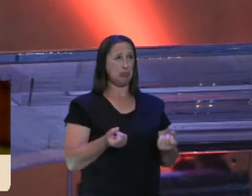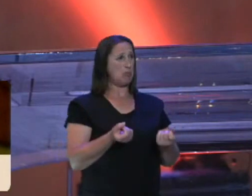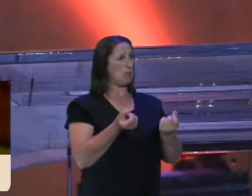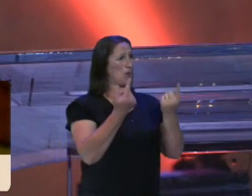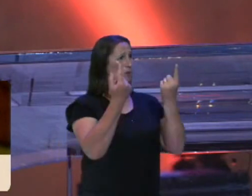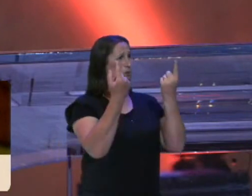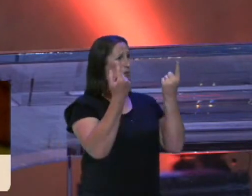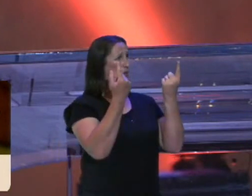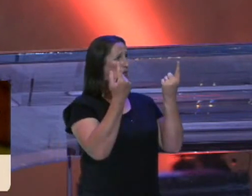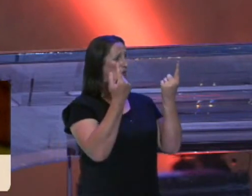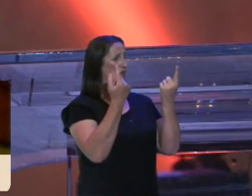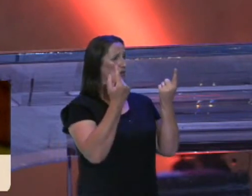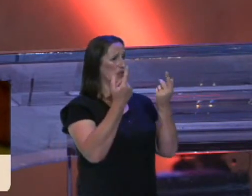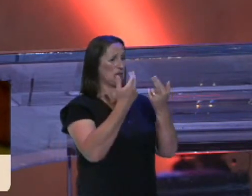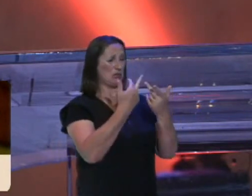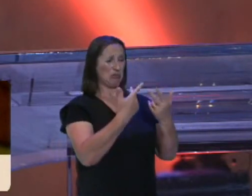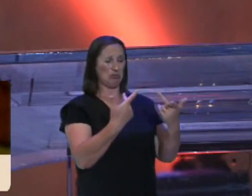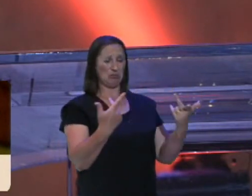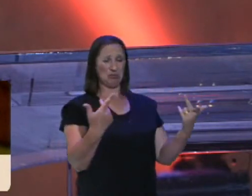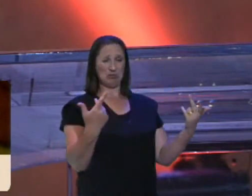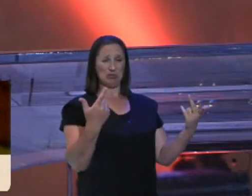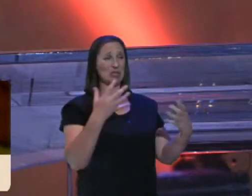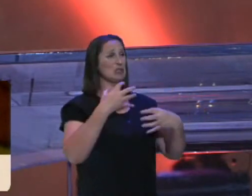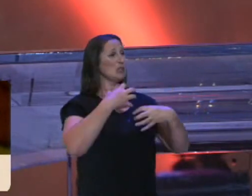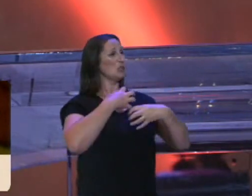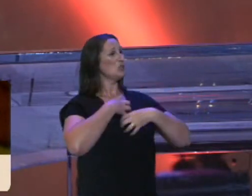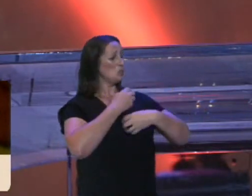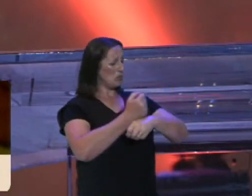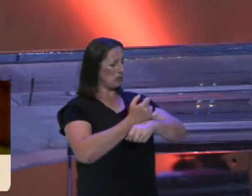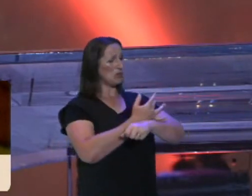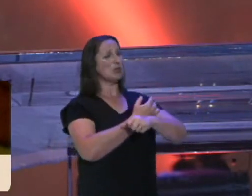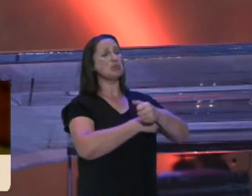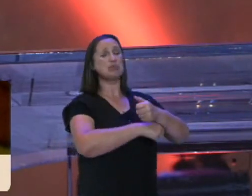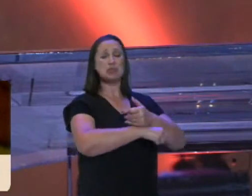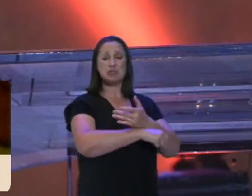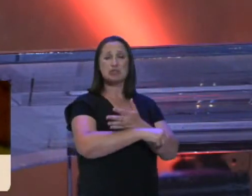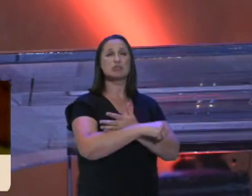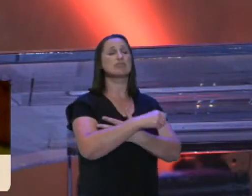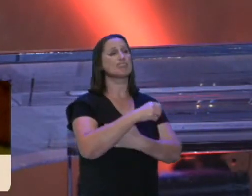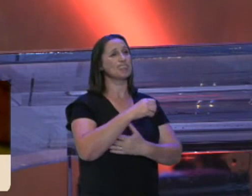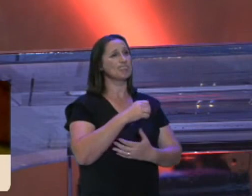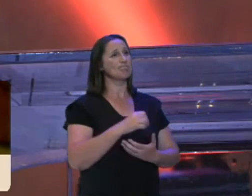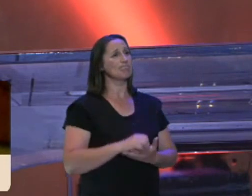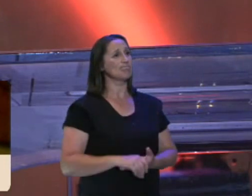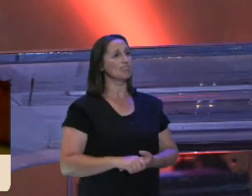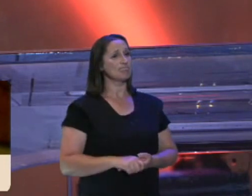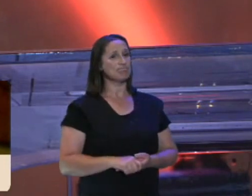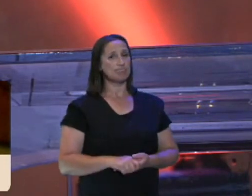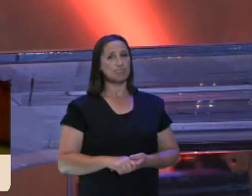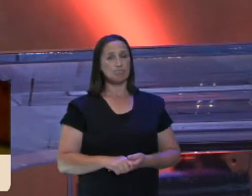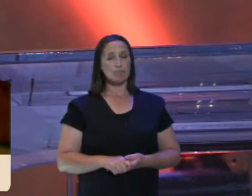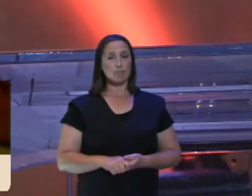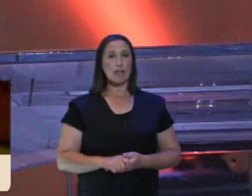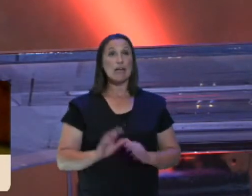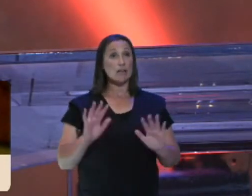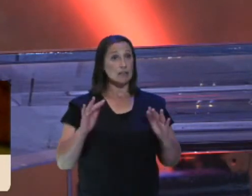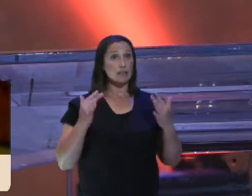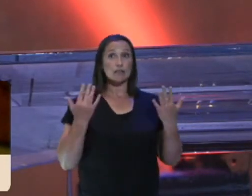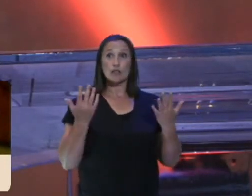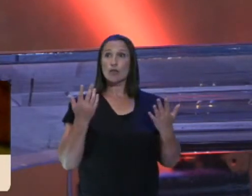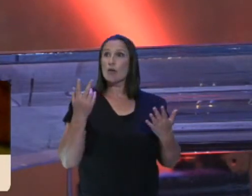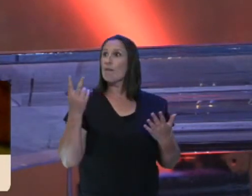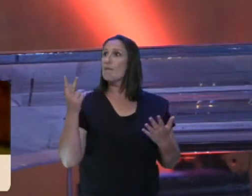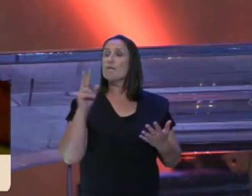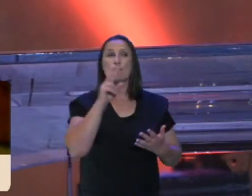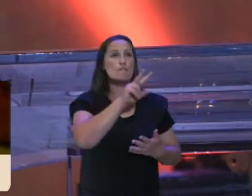coisas, mexeu com a gente em tantos sentidos diferentes. Então, quando eu vejo você